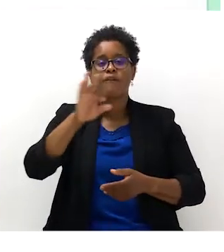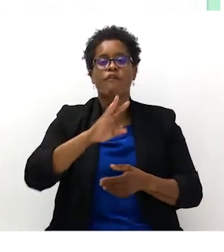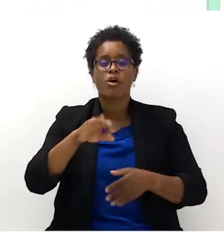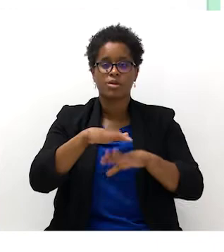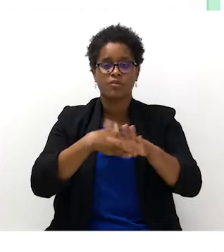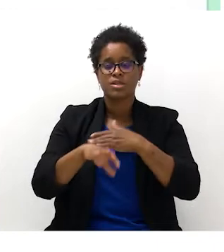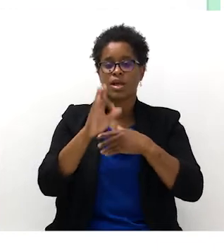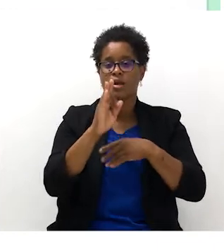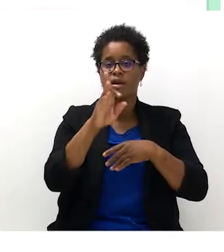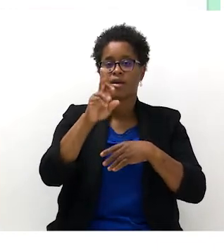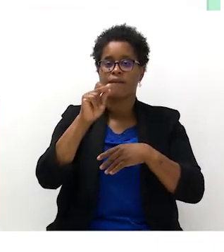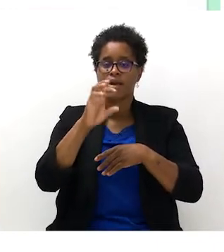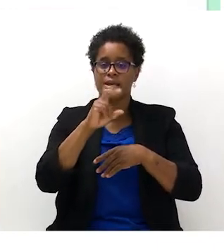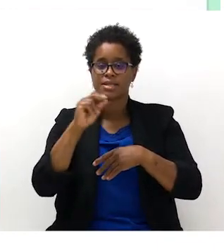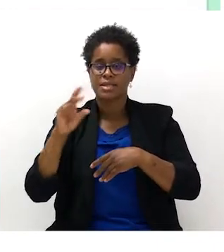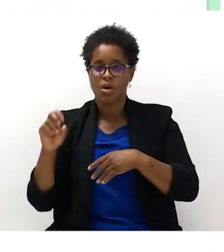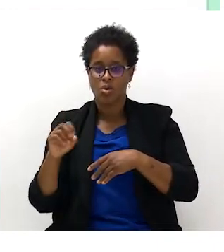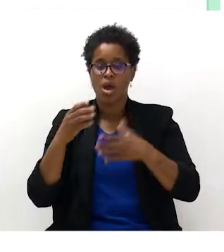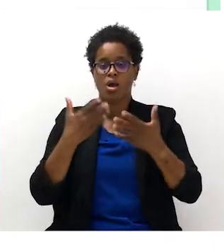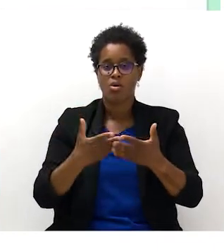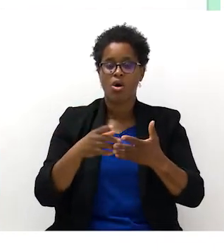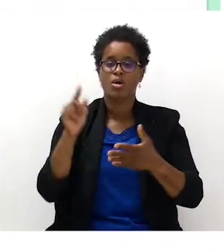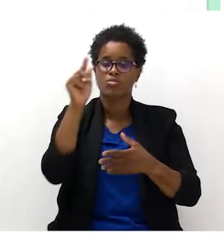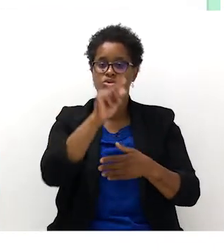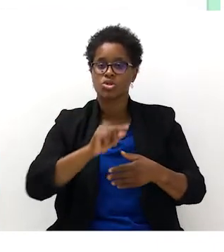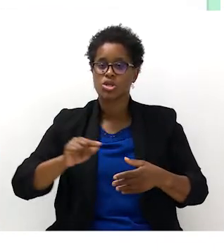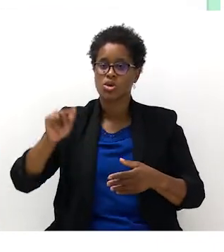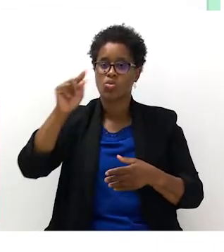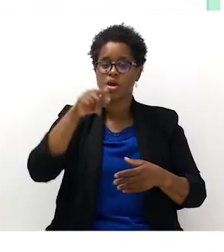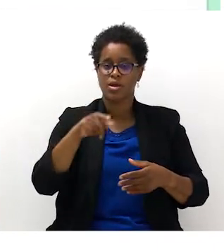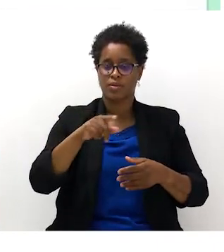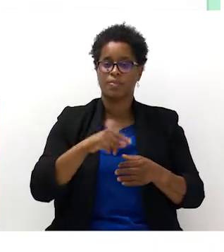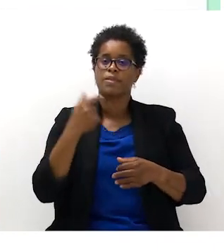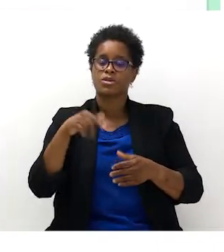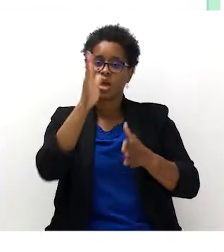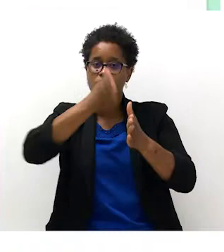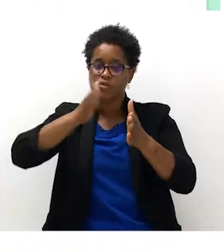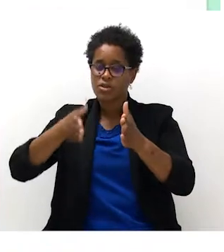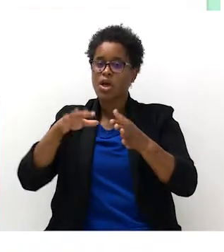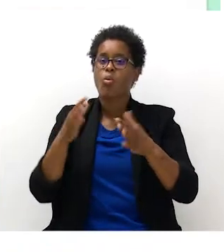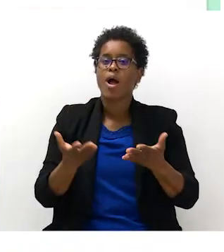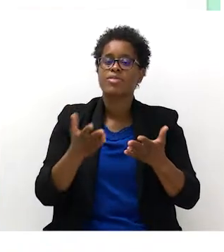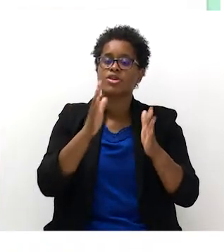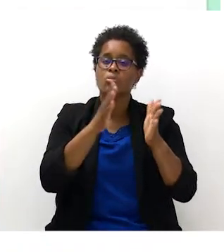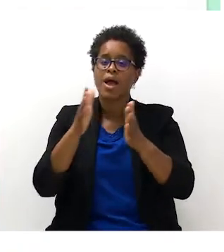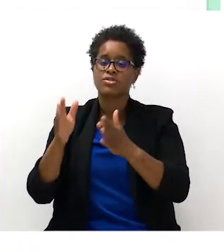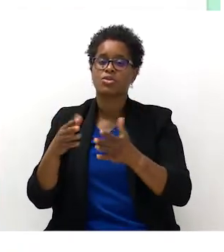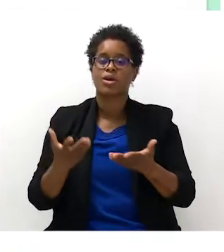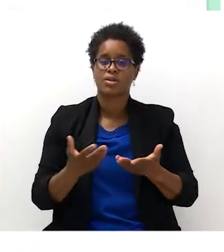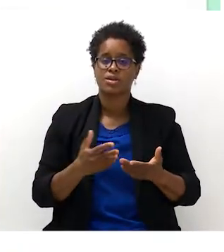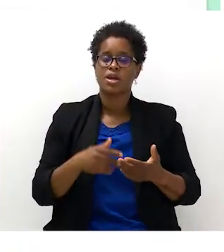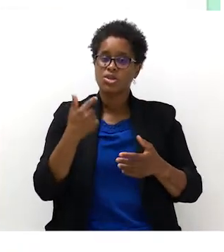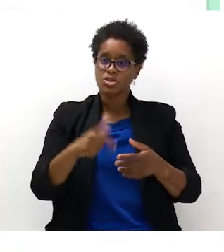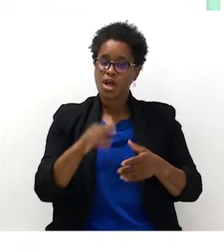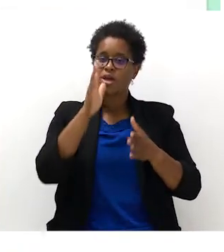representar fração. Agora, o círculo aqui está dividido em quantas partes?